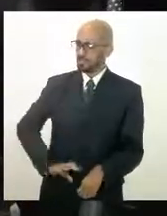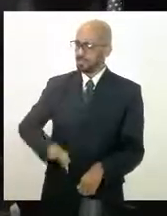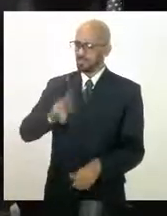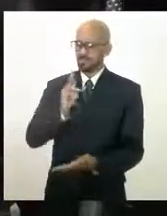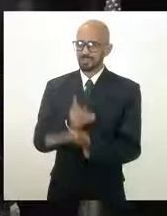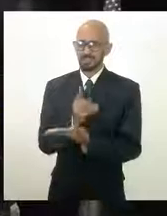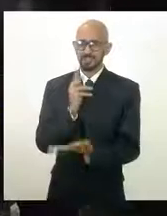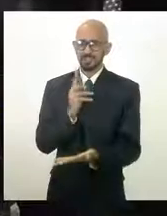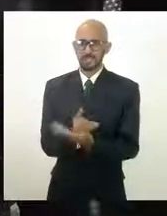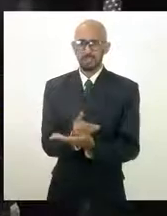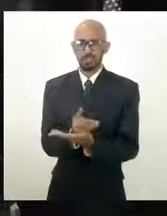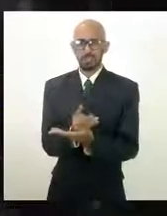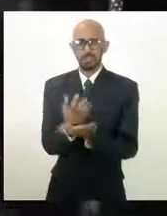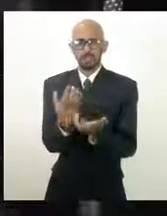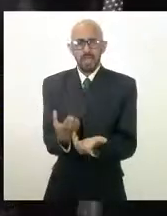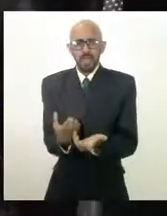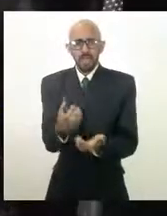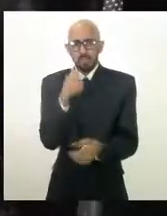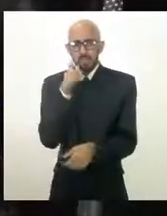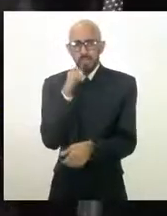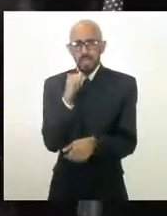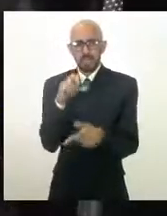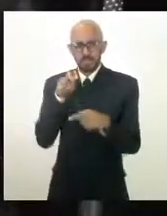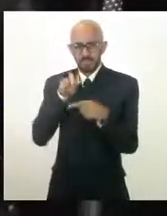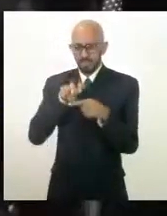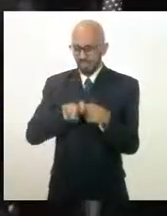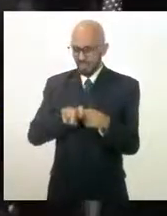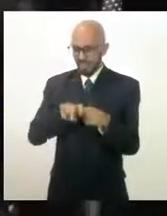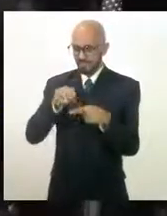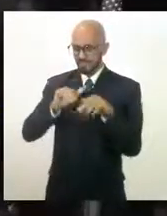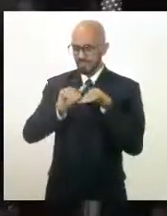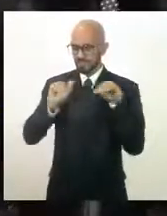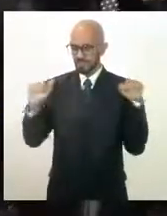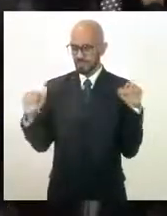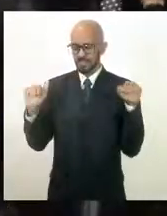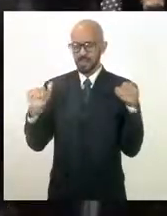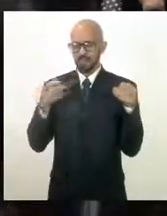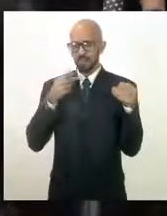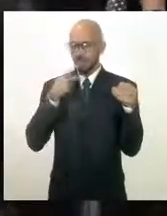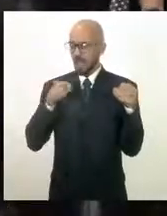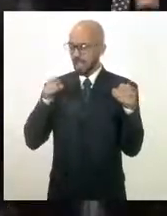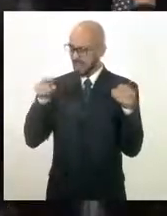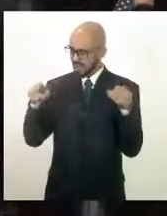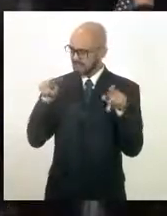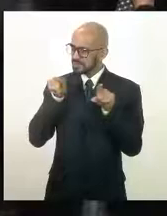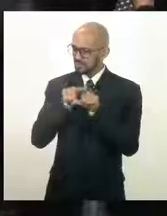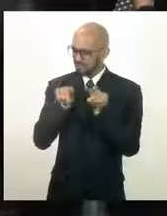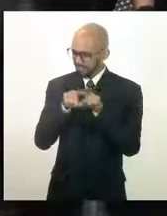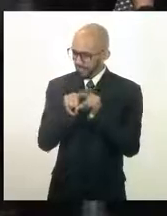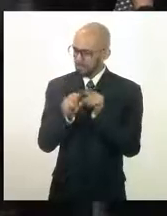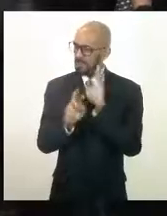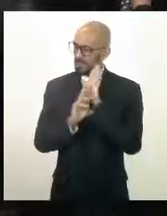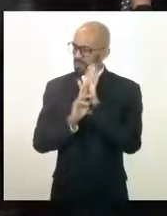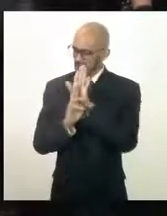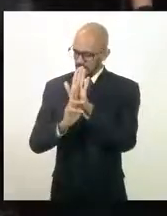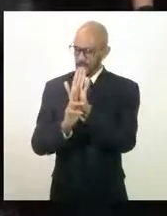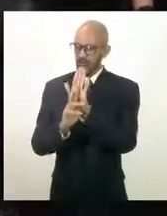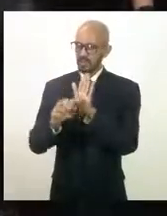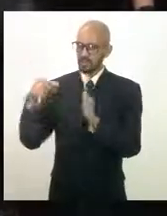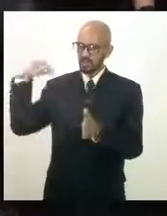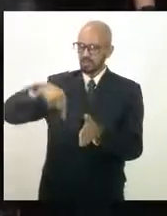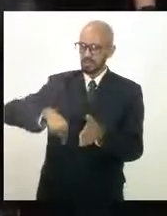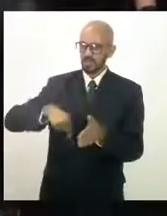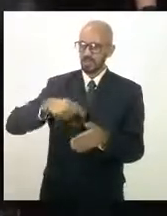questão de colocar mulheres sentadas ali naquela mesa para dizer, elas também estão aqui, elas estão presentes.